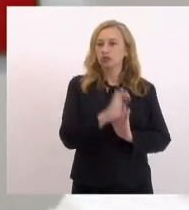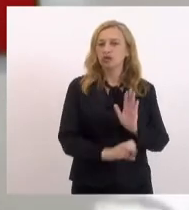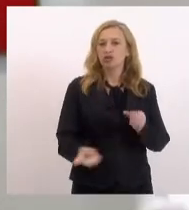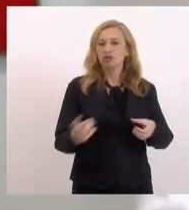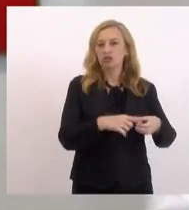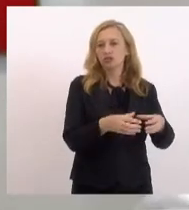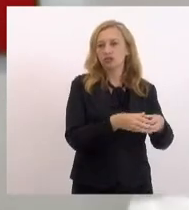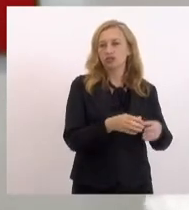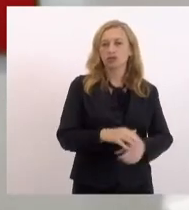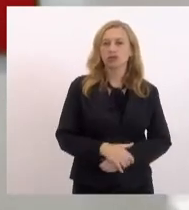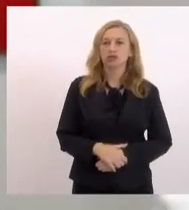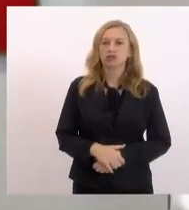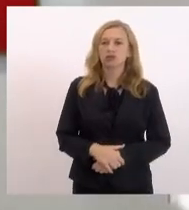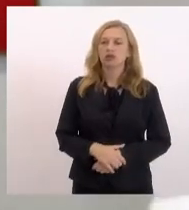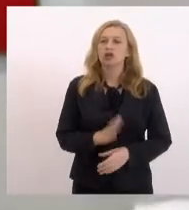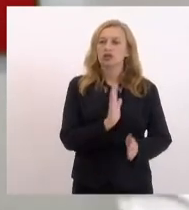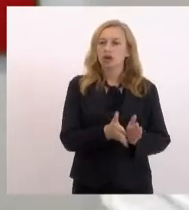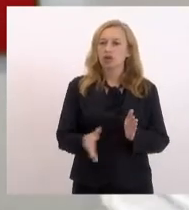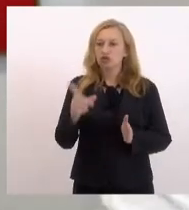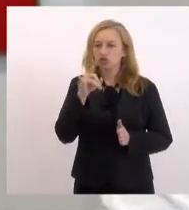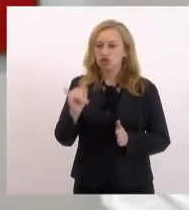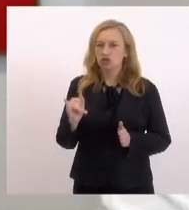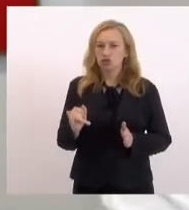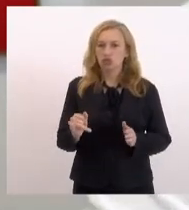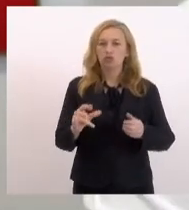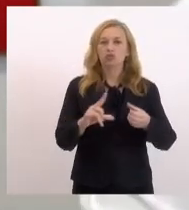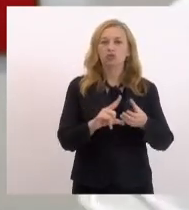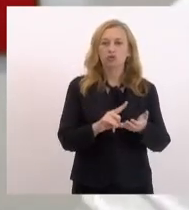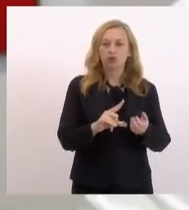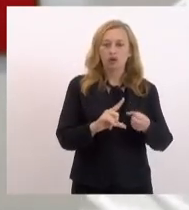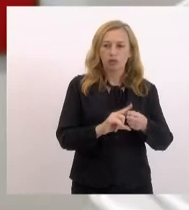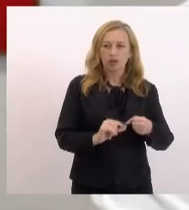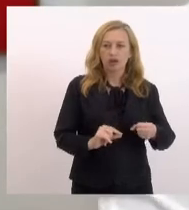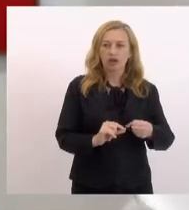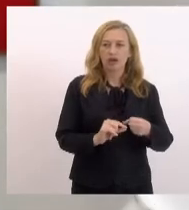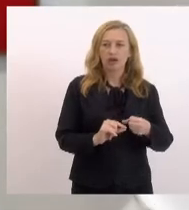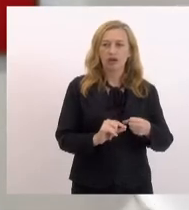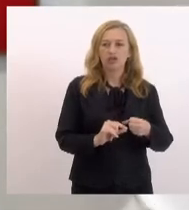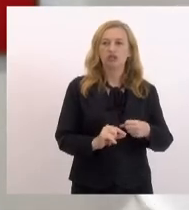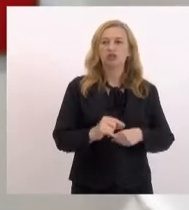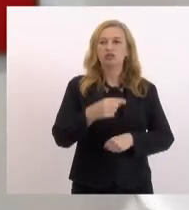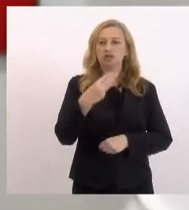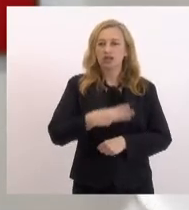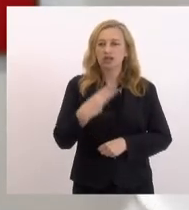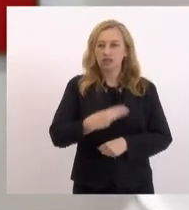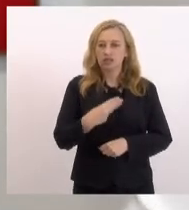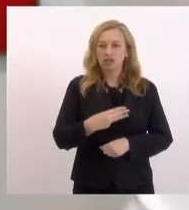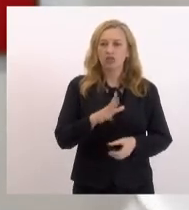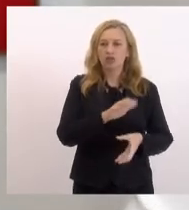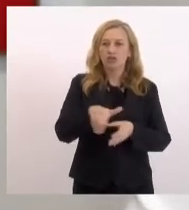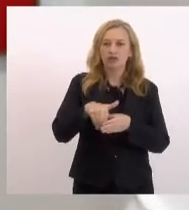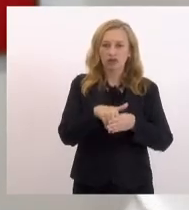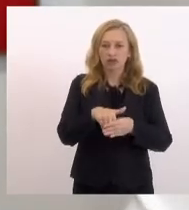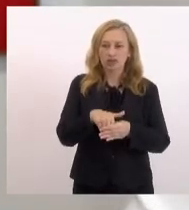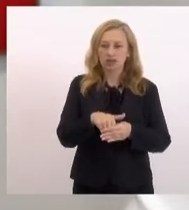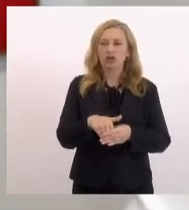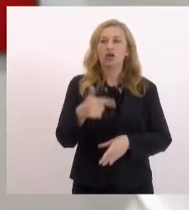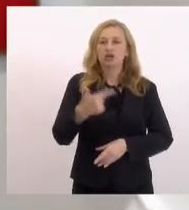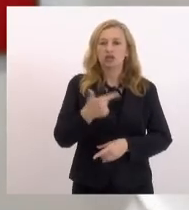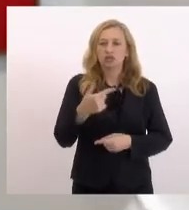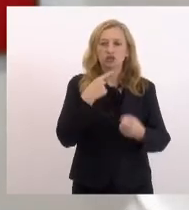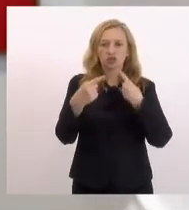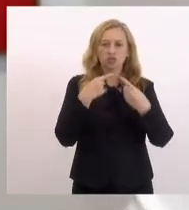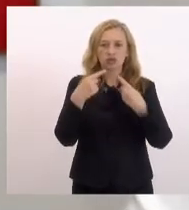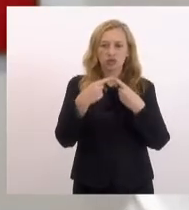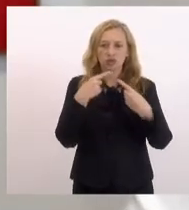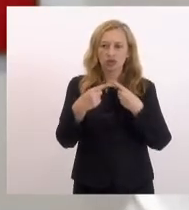às comissões. Incluído na ordem do dia, de acordo com o parágrafo 3º do artigo 47 do Regimento Interno, em tramitação ordinária, em votação, em segunda discussão,